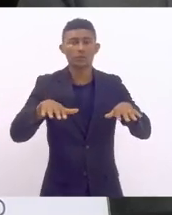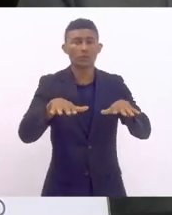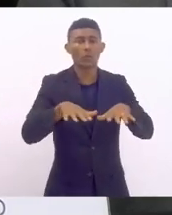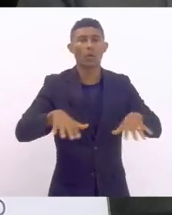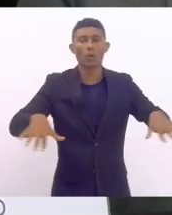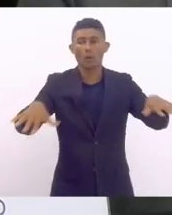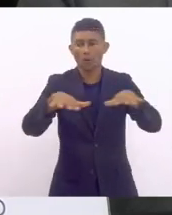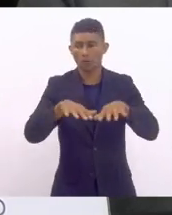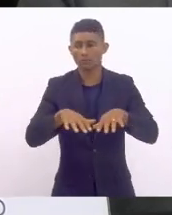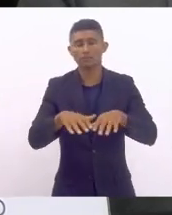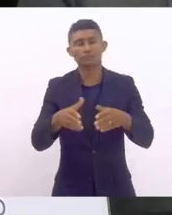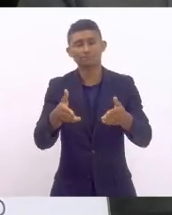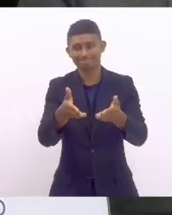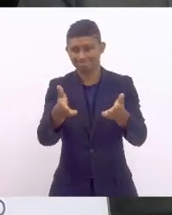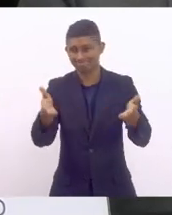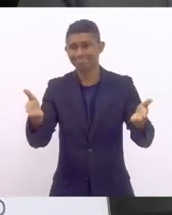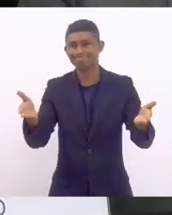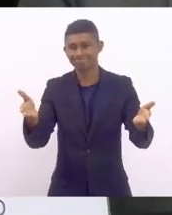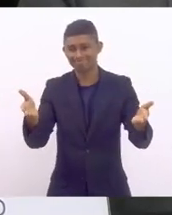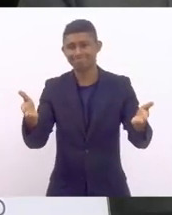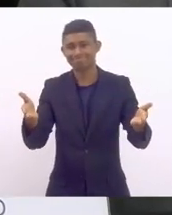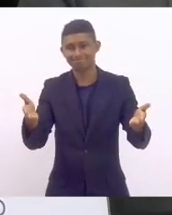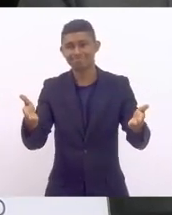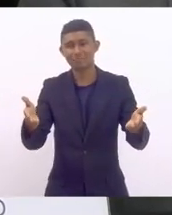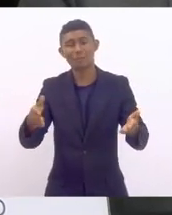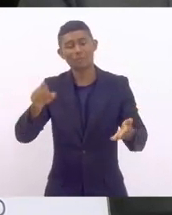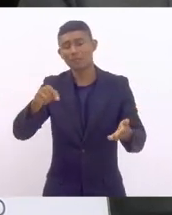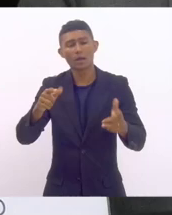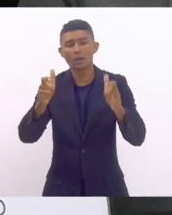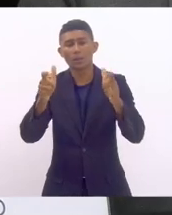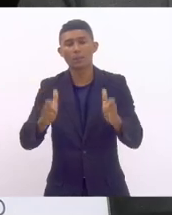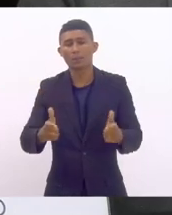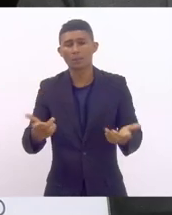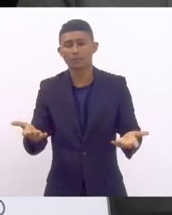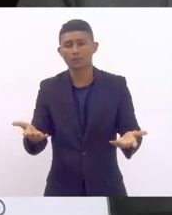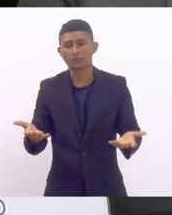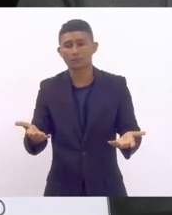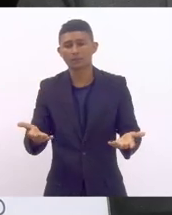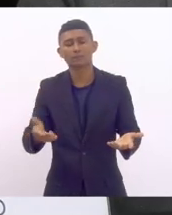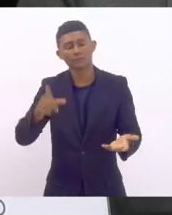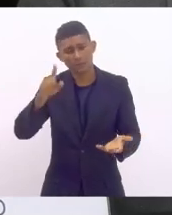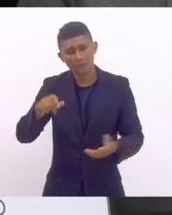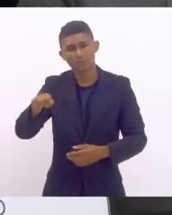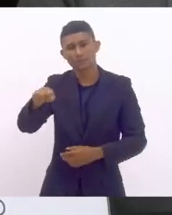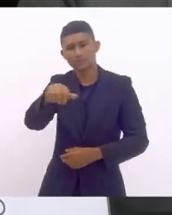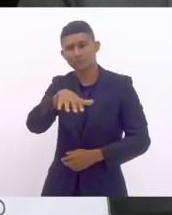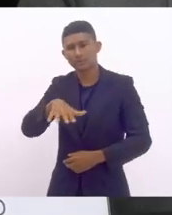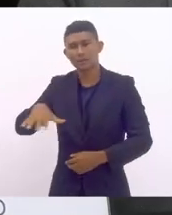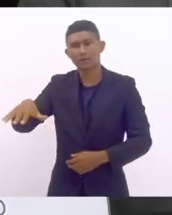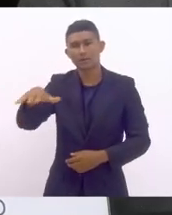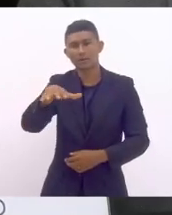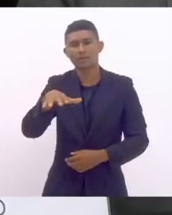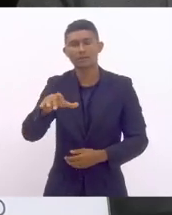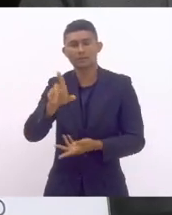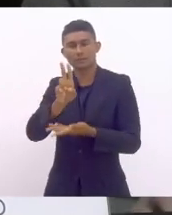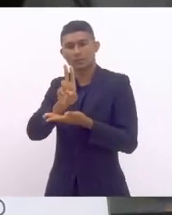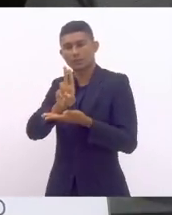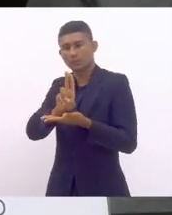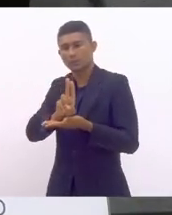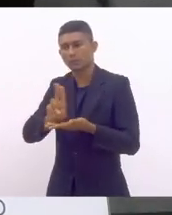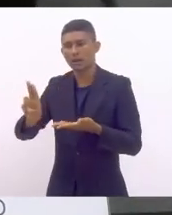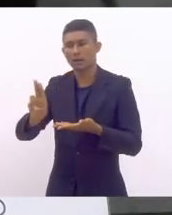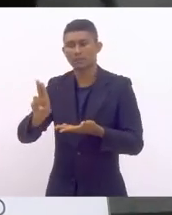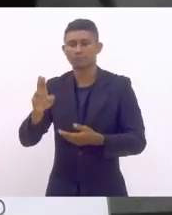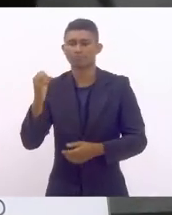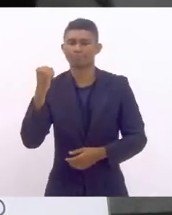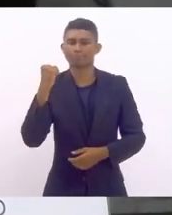no mundo elas estão geograficamente elas estão em áreas Aonde a universidade